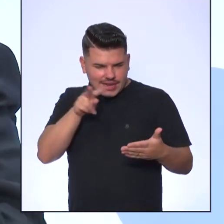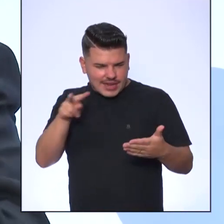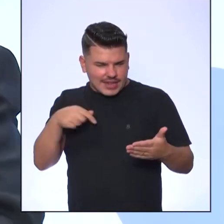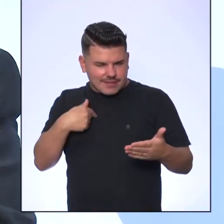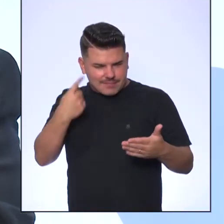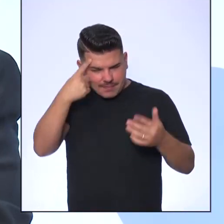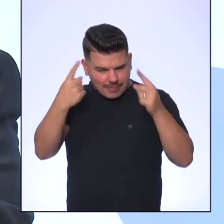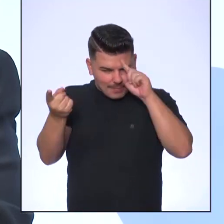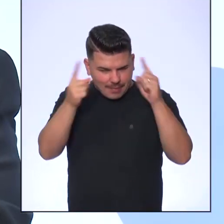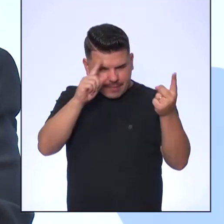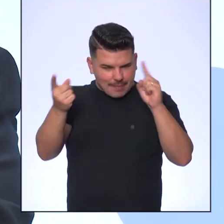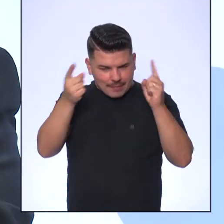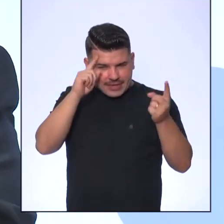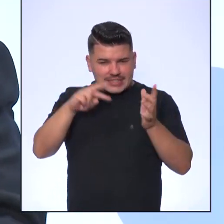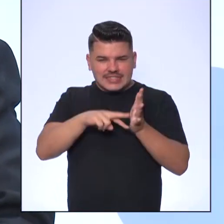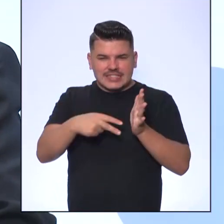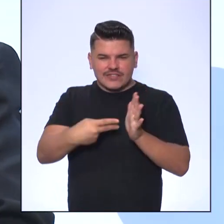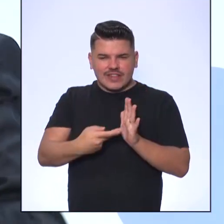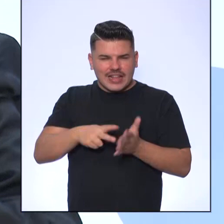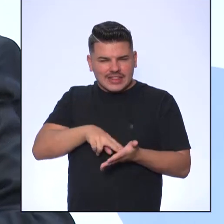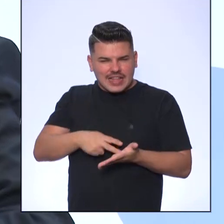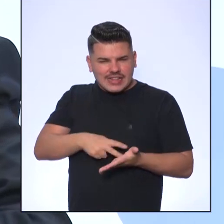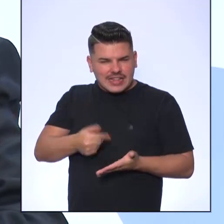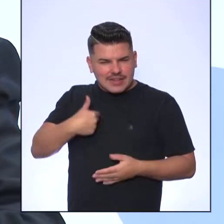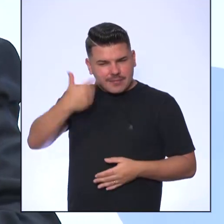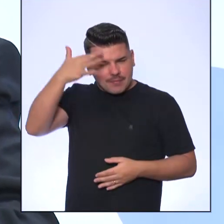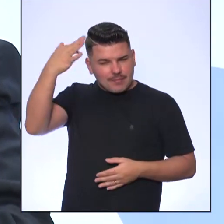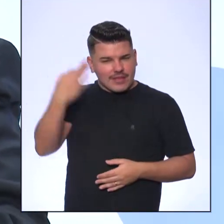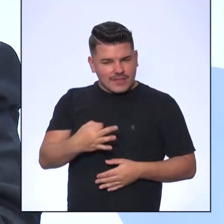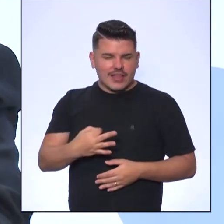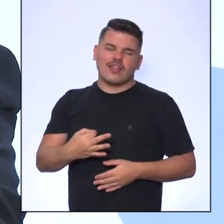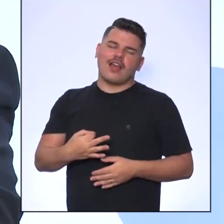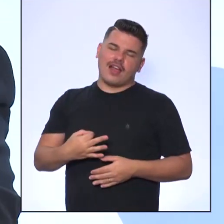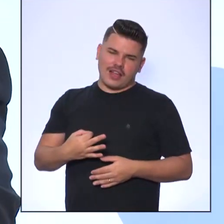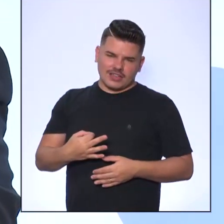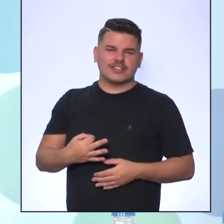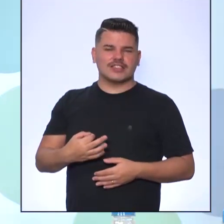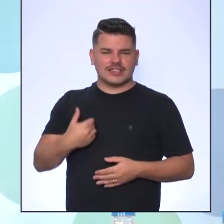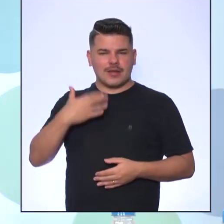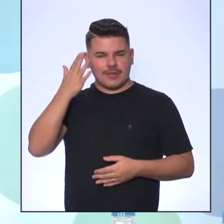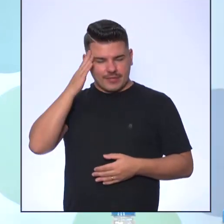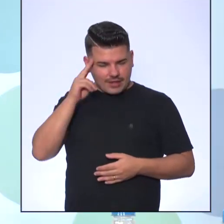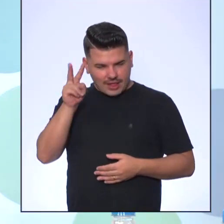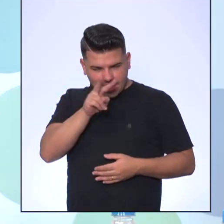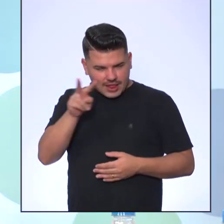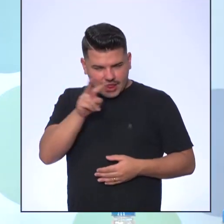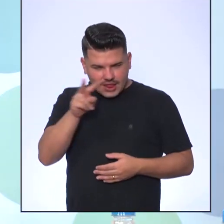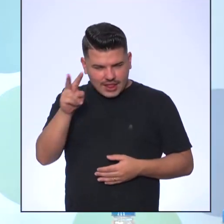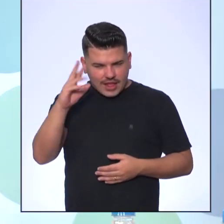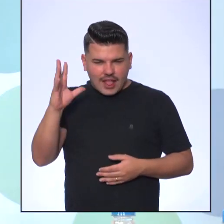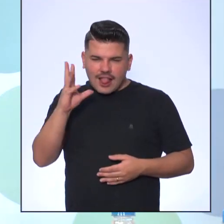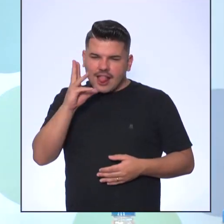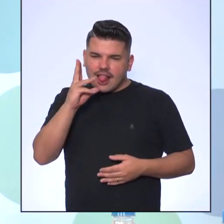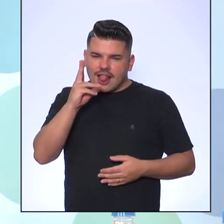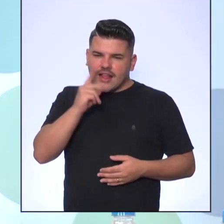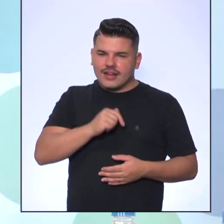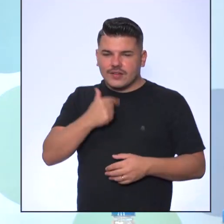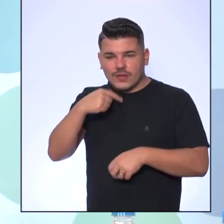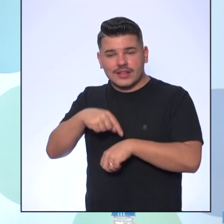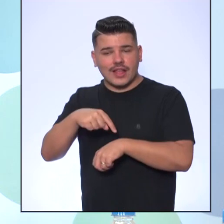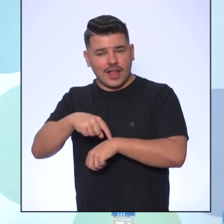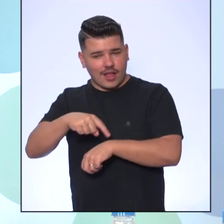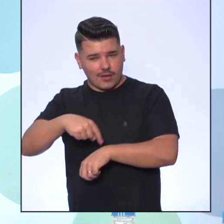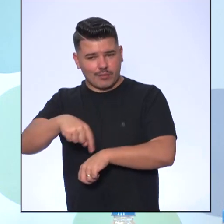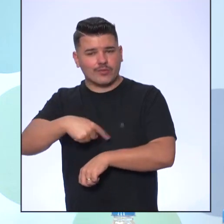interpretar com muito cuidado, mas também não perder muito tempo, não pode ficar muito tempo na mesma questão, senão você não consegue fazer a gestão do tempo e